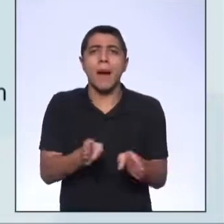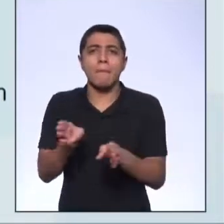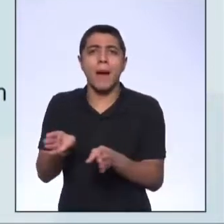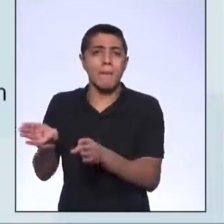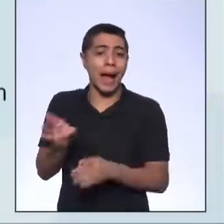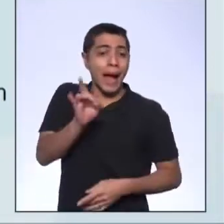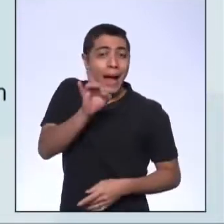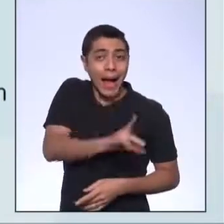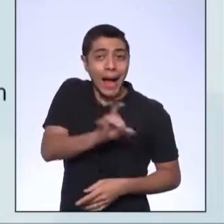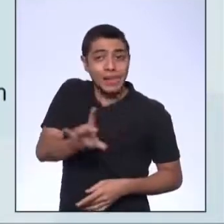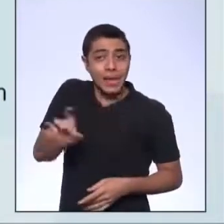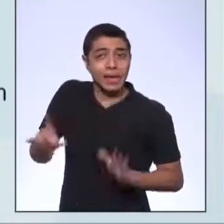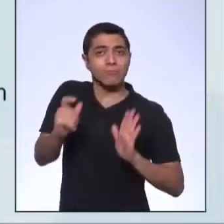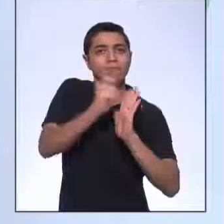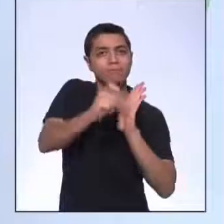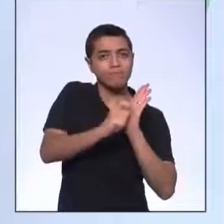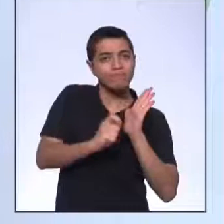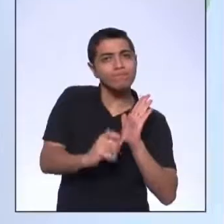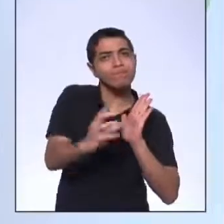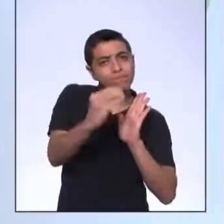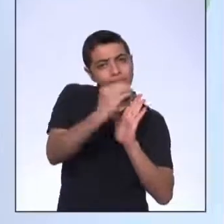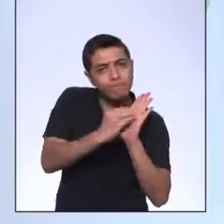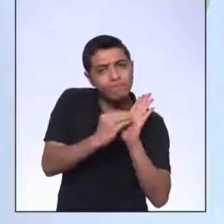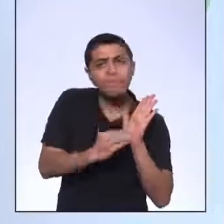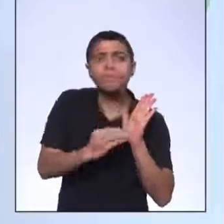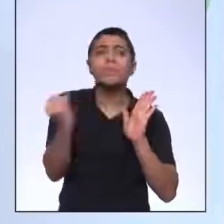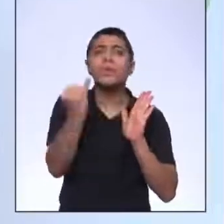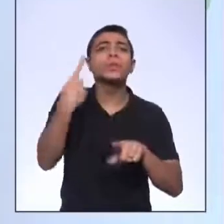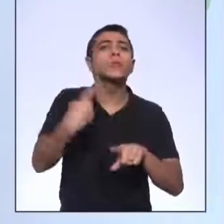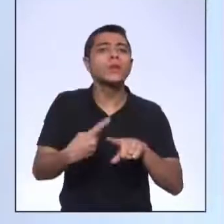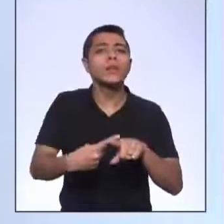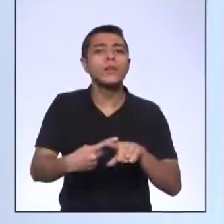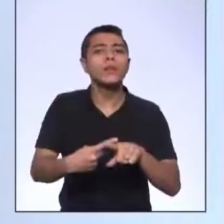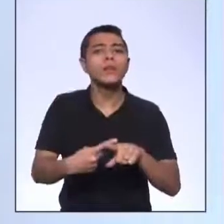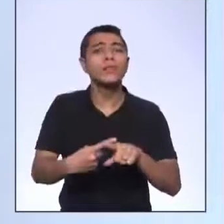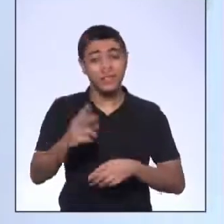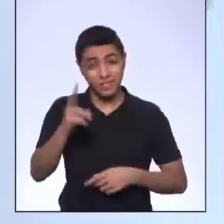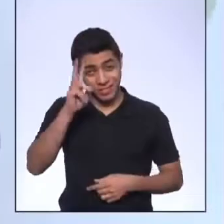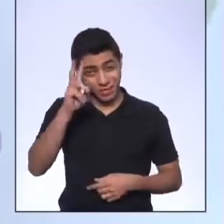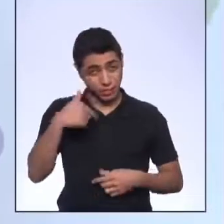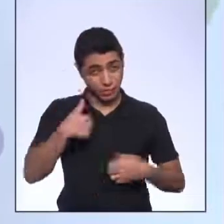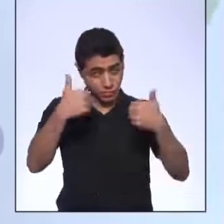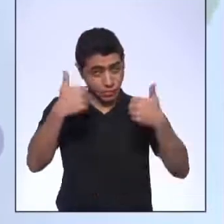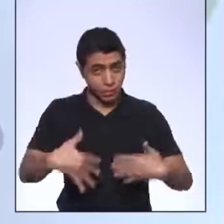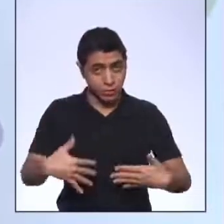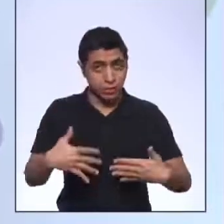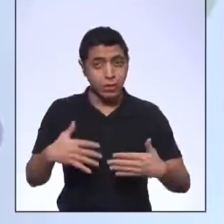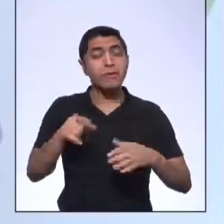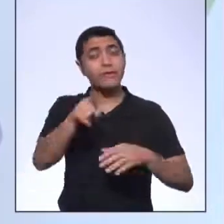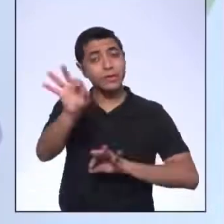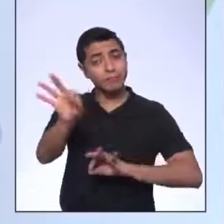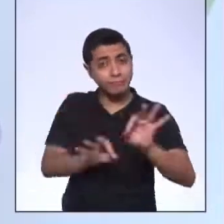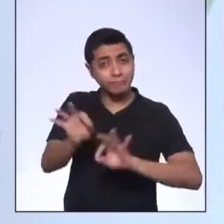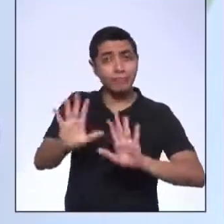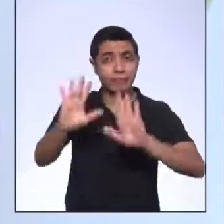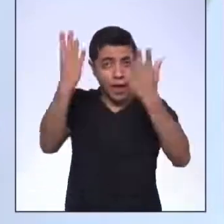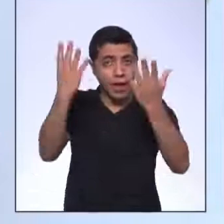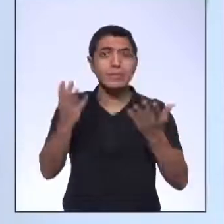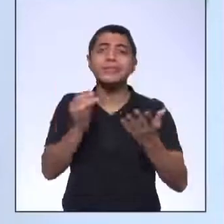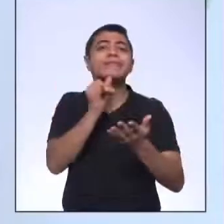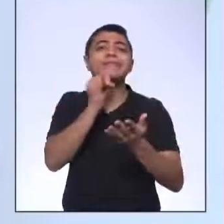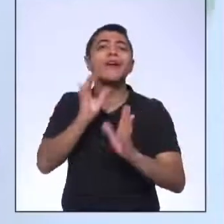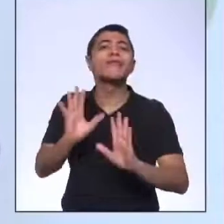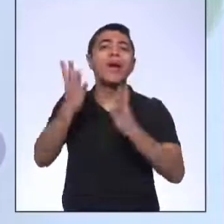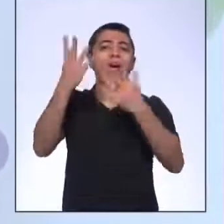simples assim organizar um festival organizar uma festa Junina ou qualquer coisa então tem uma importância